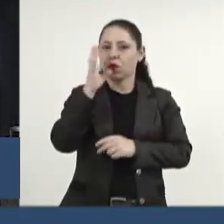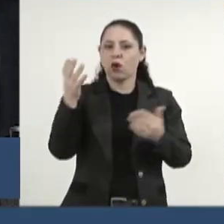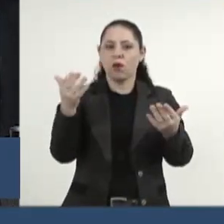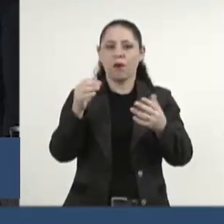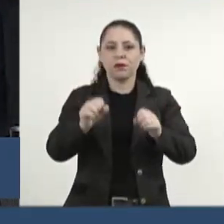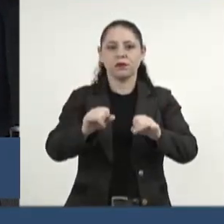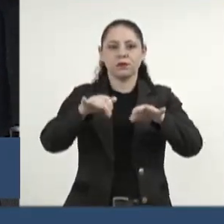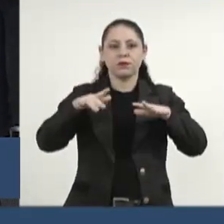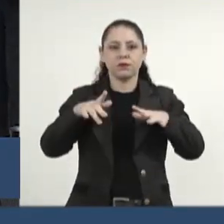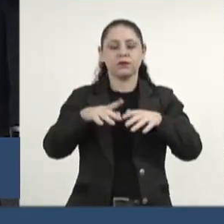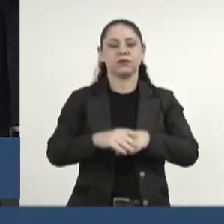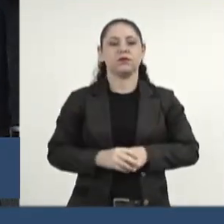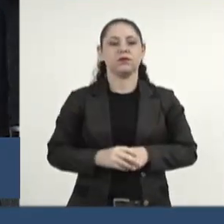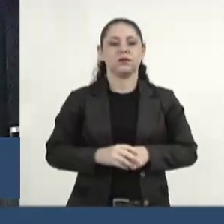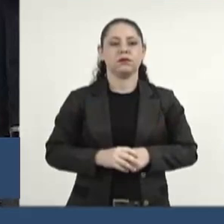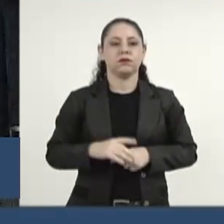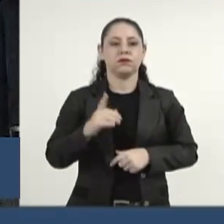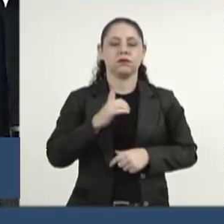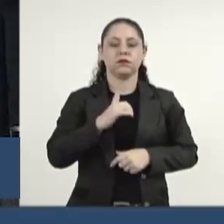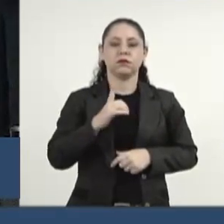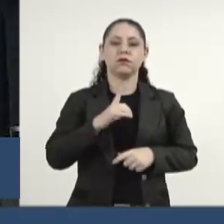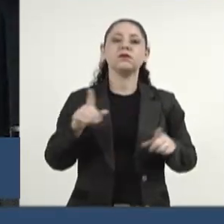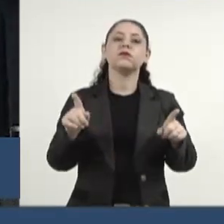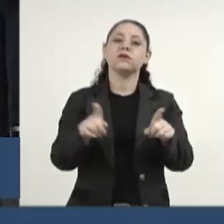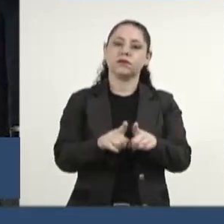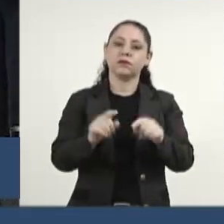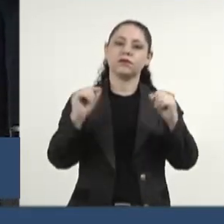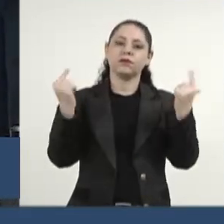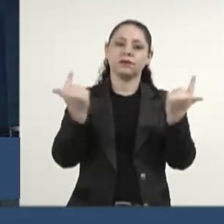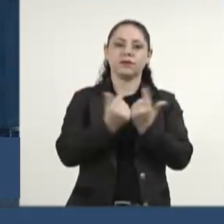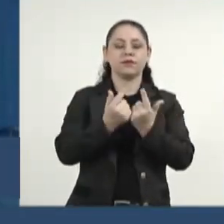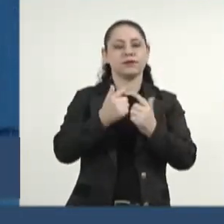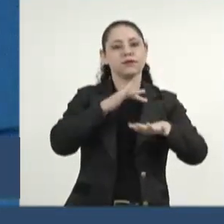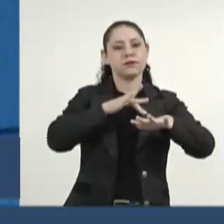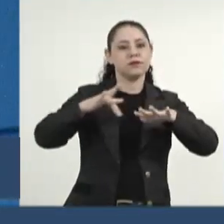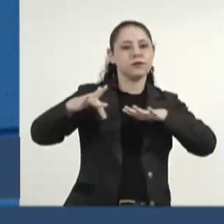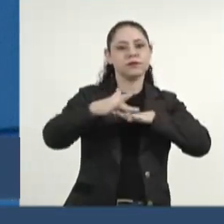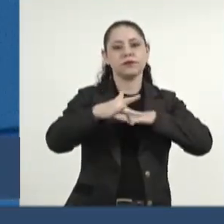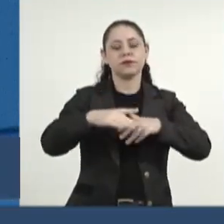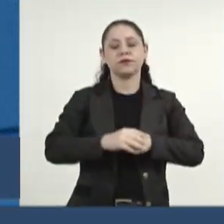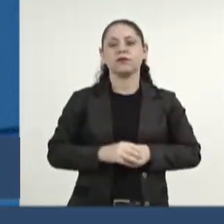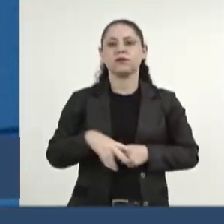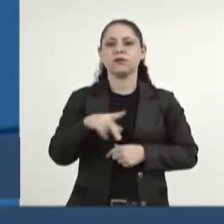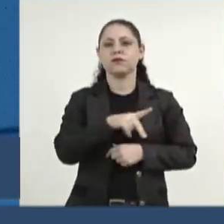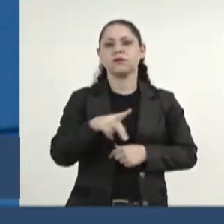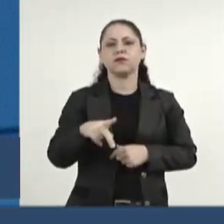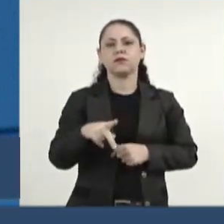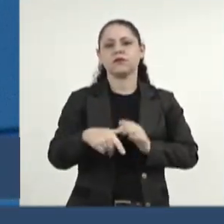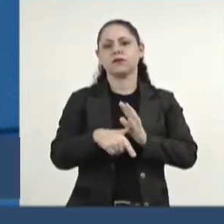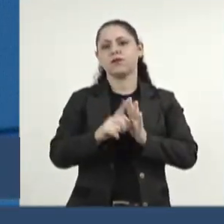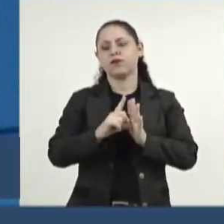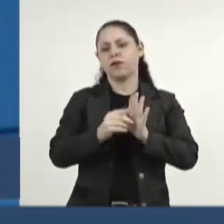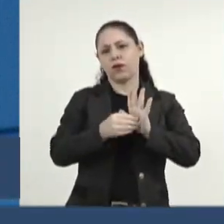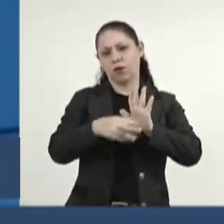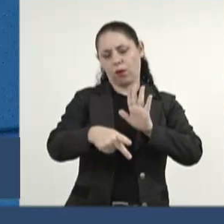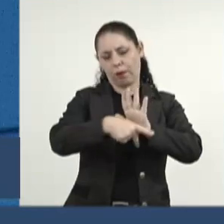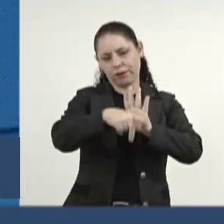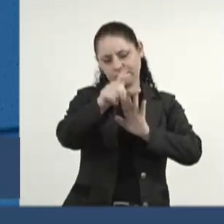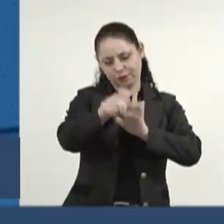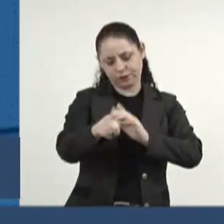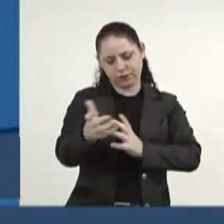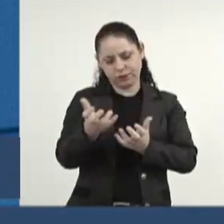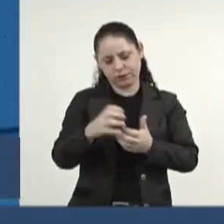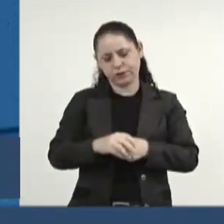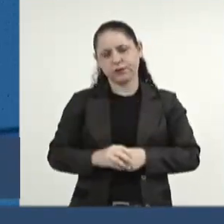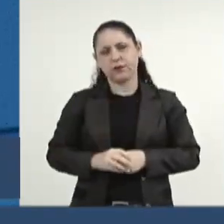neste plenário aqui hoje, também na TV Assembleia, nossas mídias sociais. Presidente, antes de eu trazer essas indicações, eu